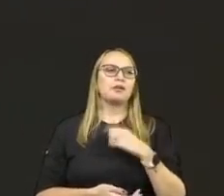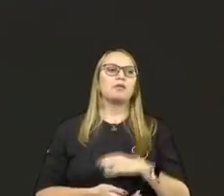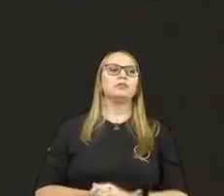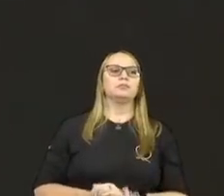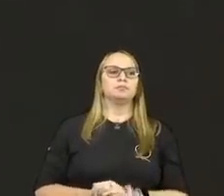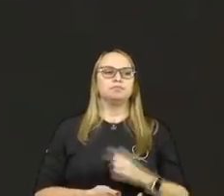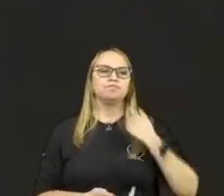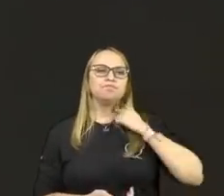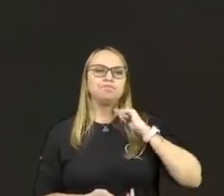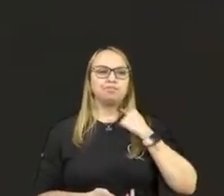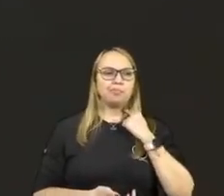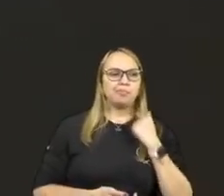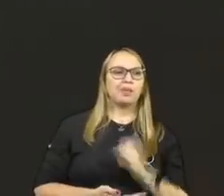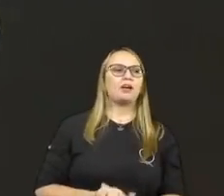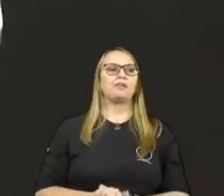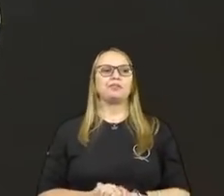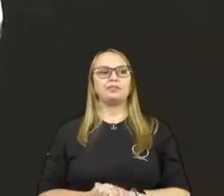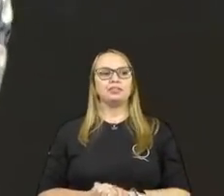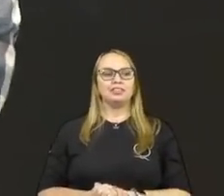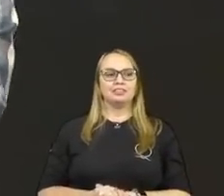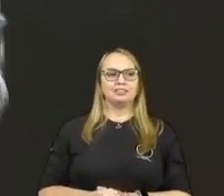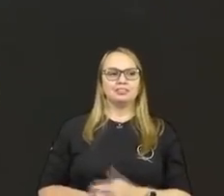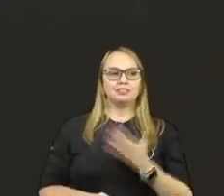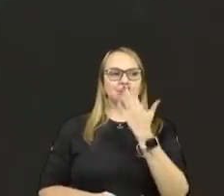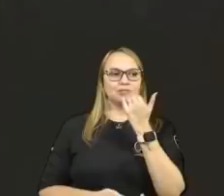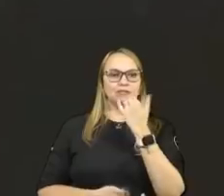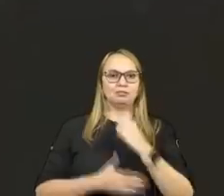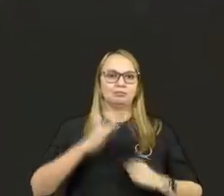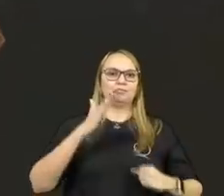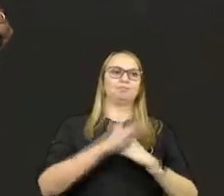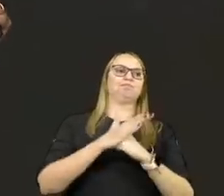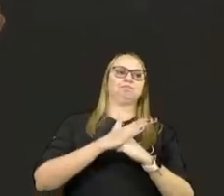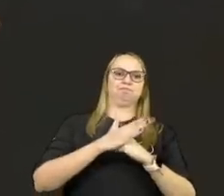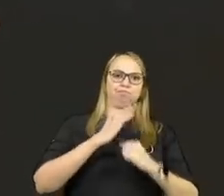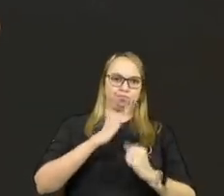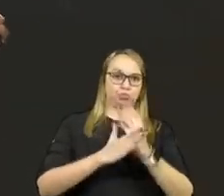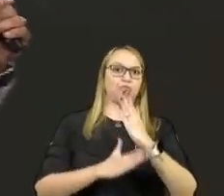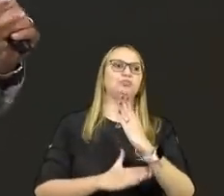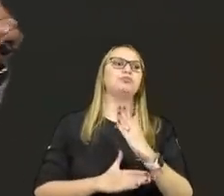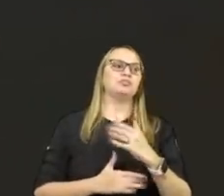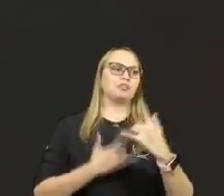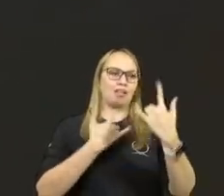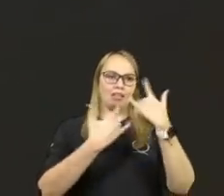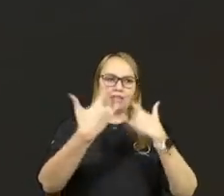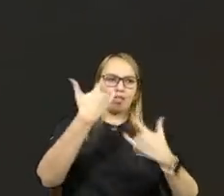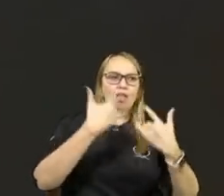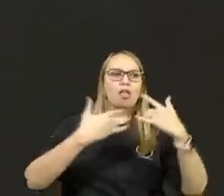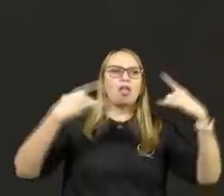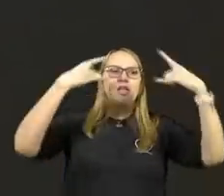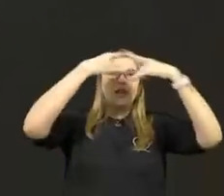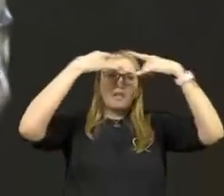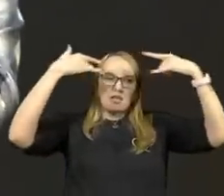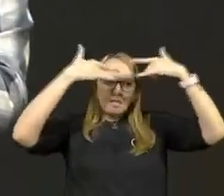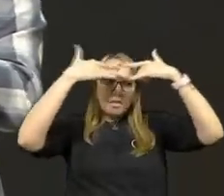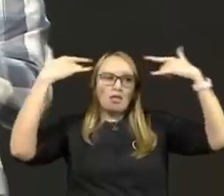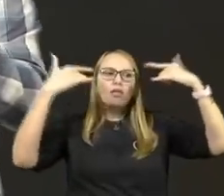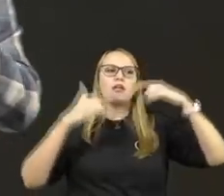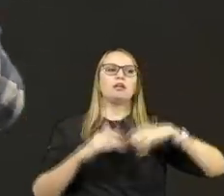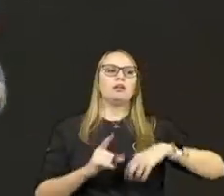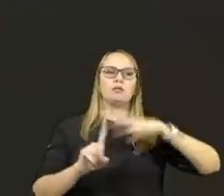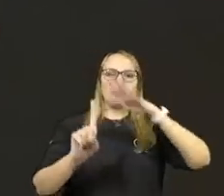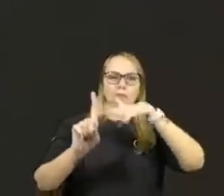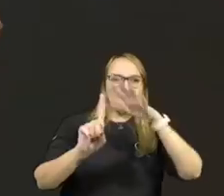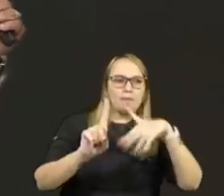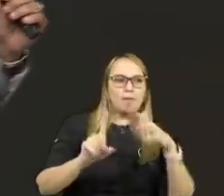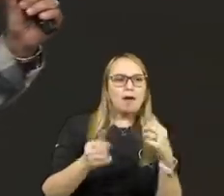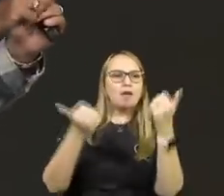impureza, o apetite desordenado, a vil cobiça e a avareza, que é a idolatria, pelas quais coisas vem a ira